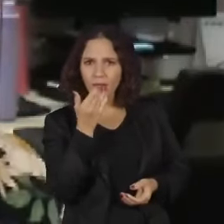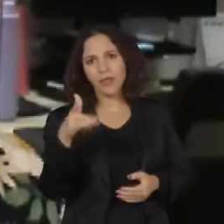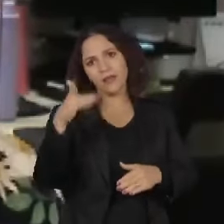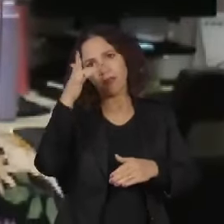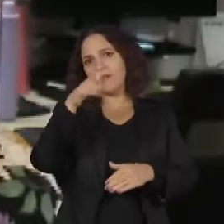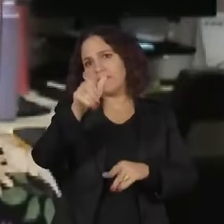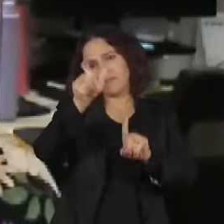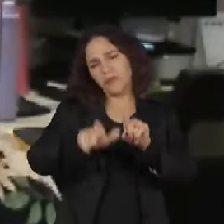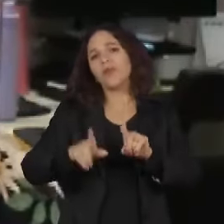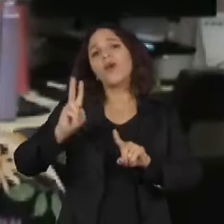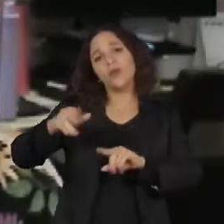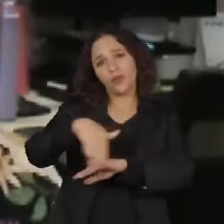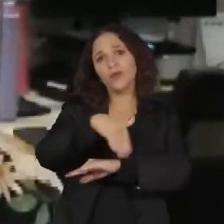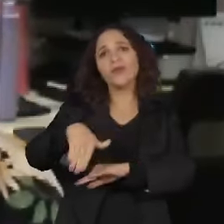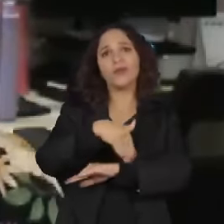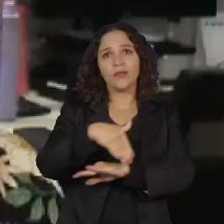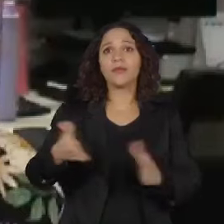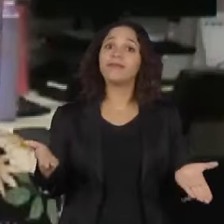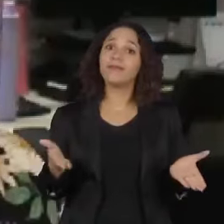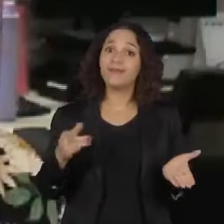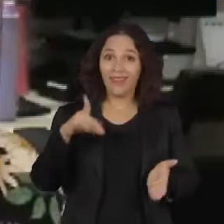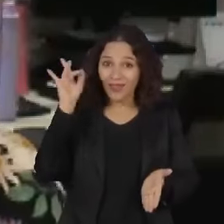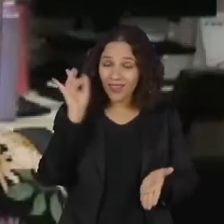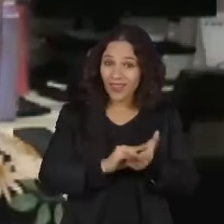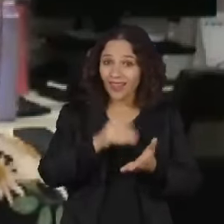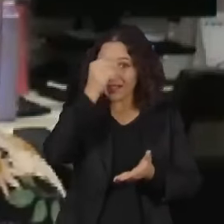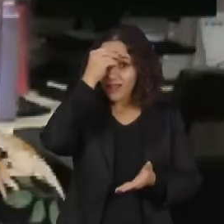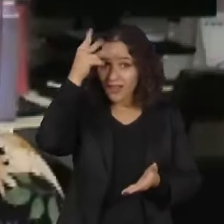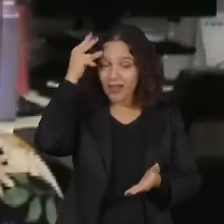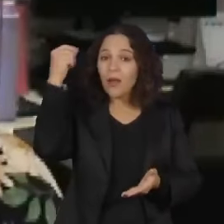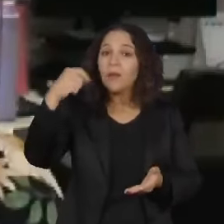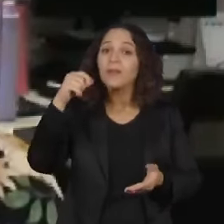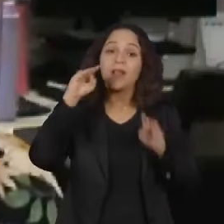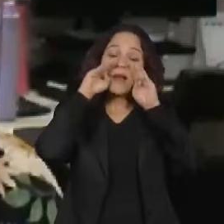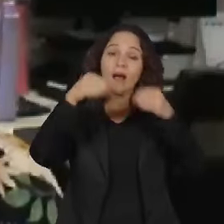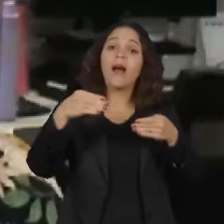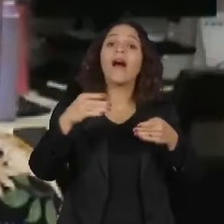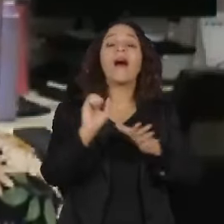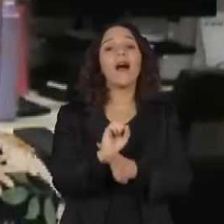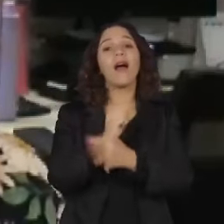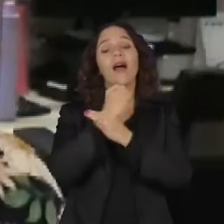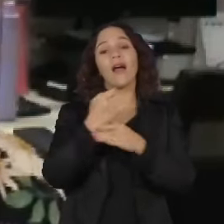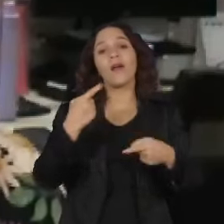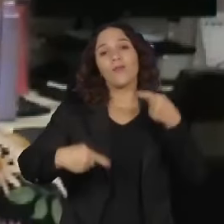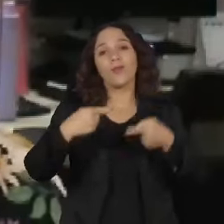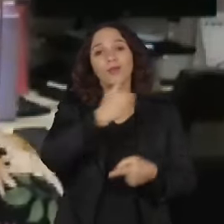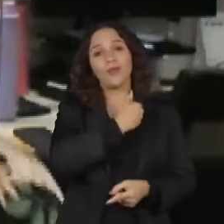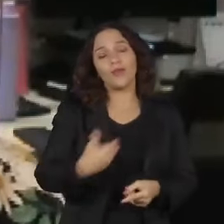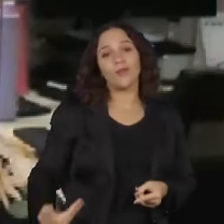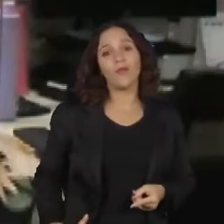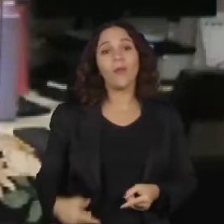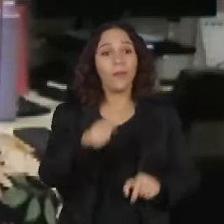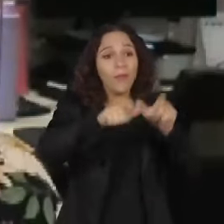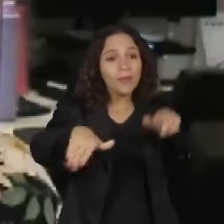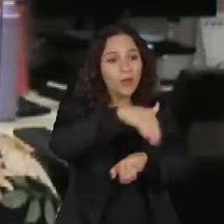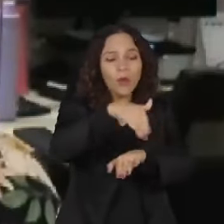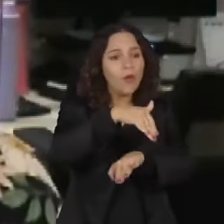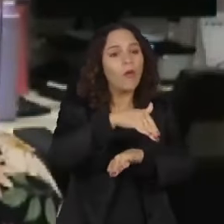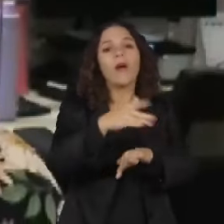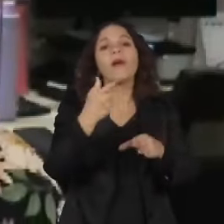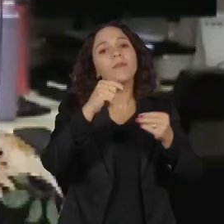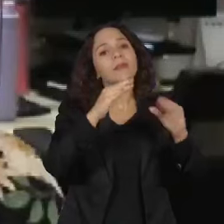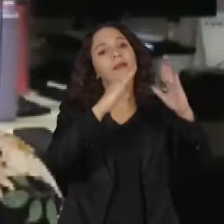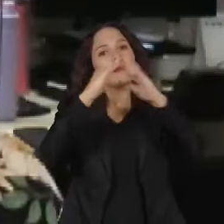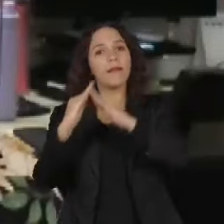rua o município devia tá mais preocupado em garantir as políticas públicas que de fato tiram essas pessoas da